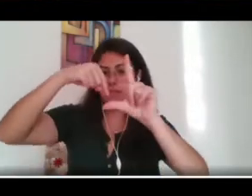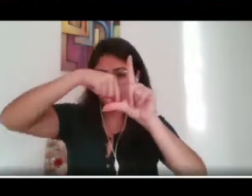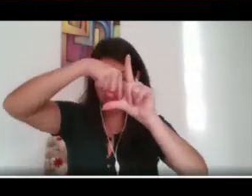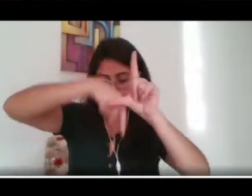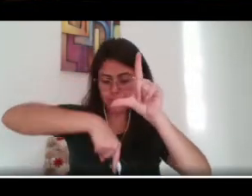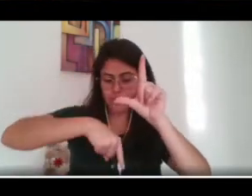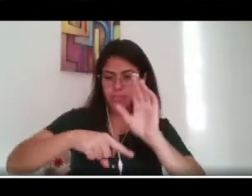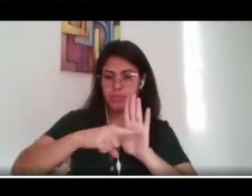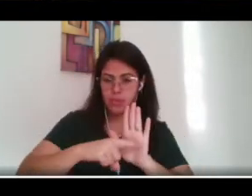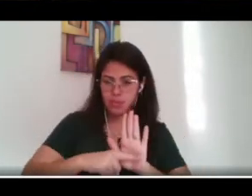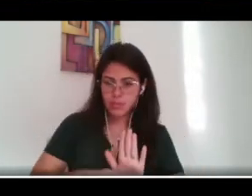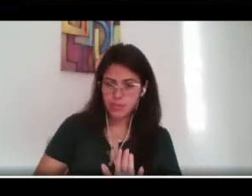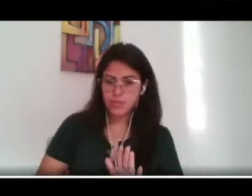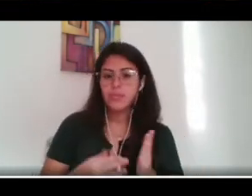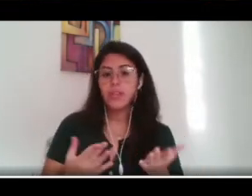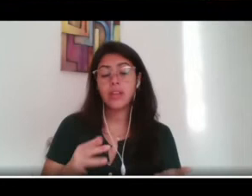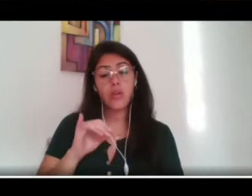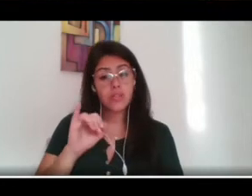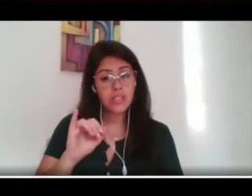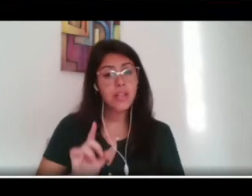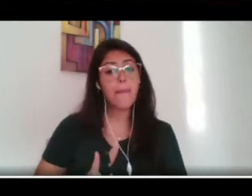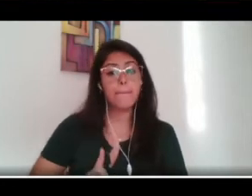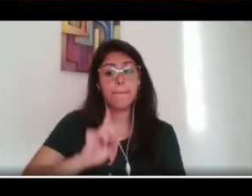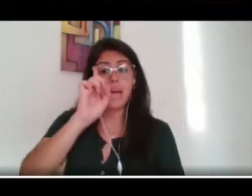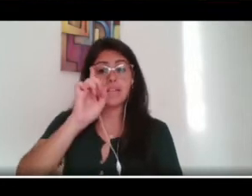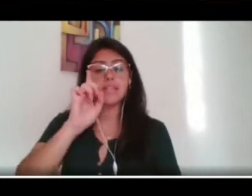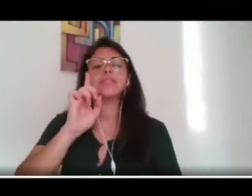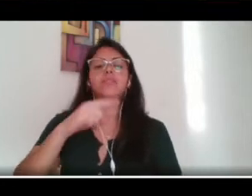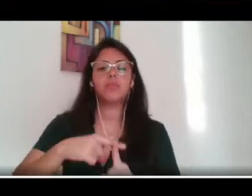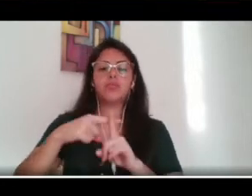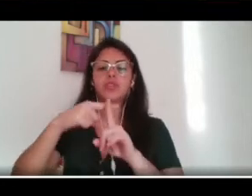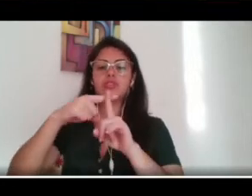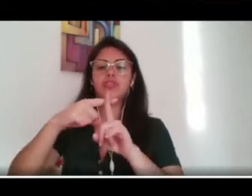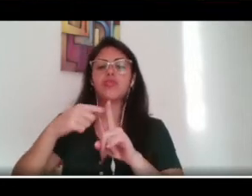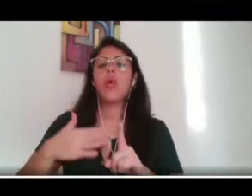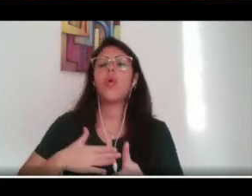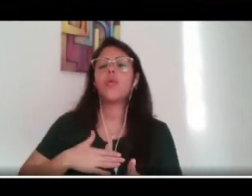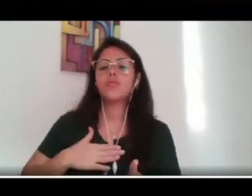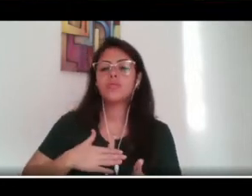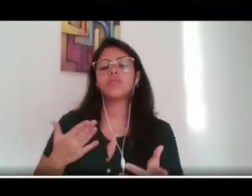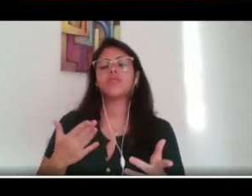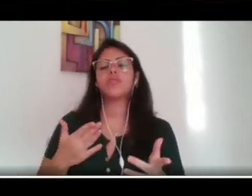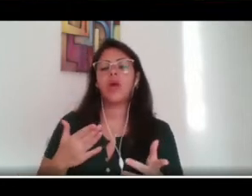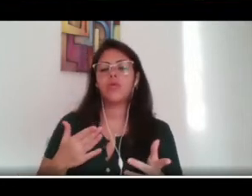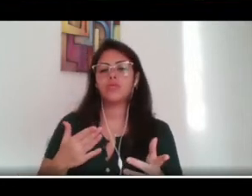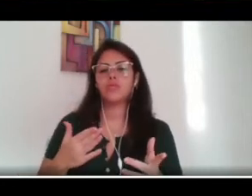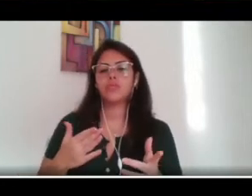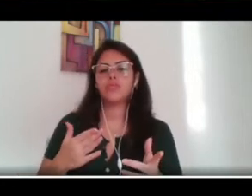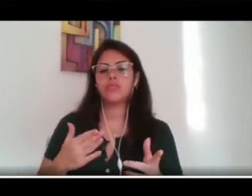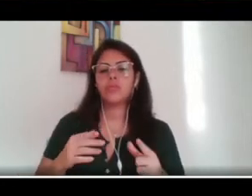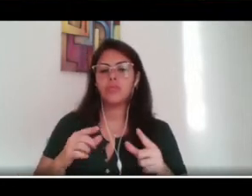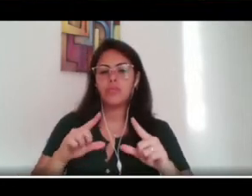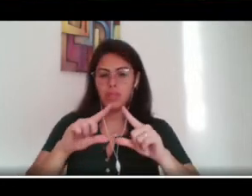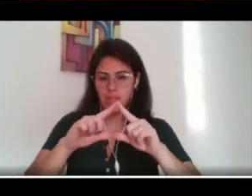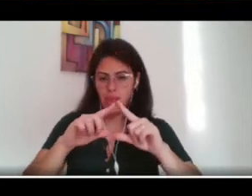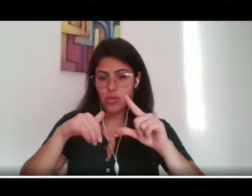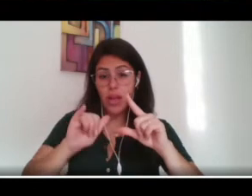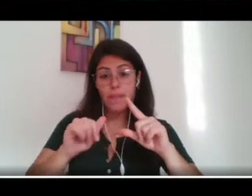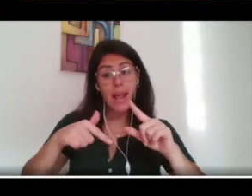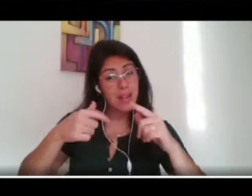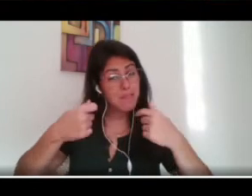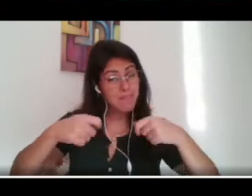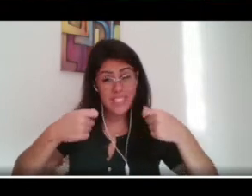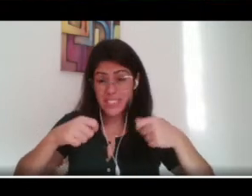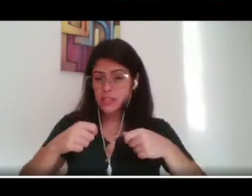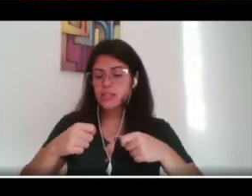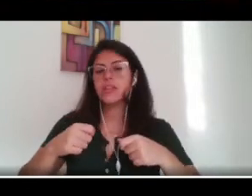ΔY, ele tem que ser positivo. Então, esse menos de baixo aqui do 9,8 com esse menos de cima que vai fazer com que o